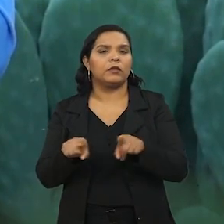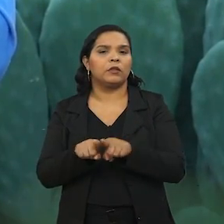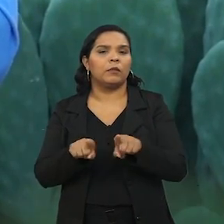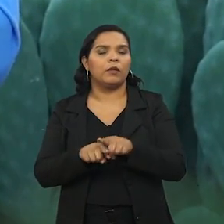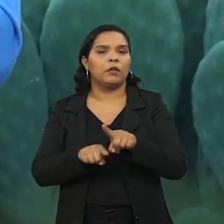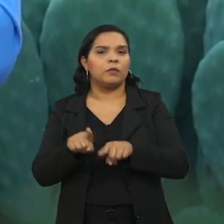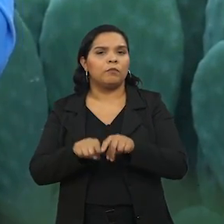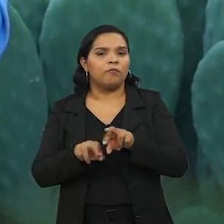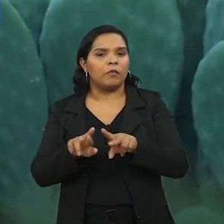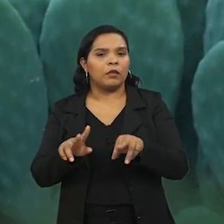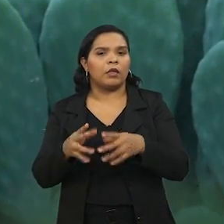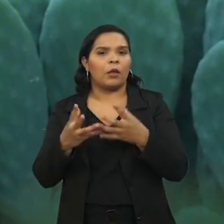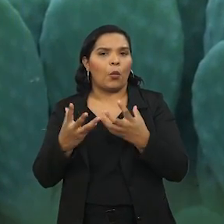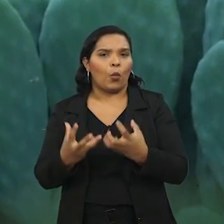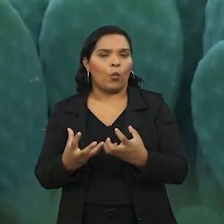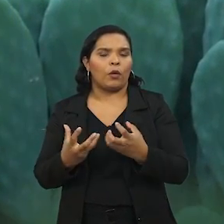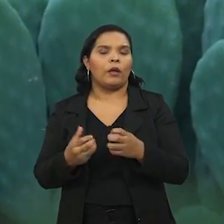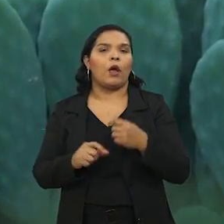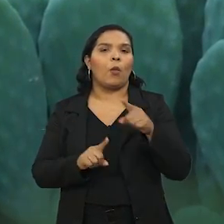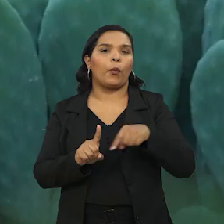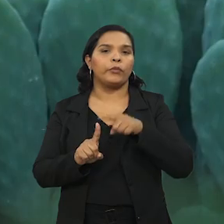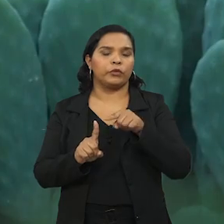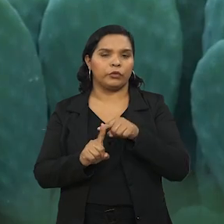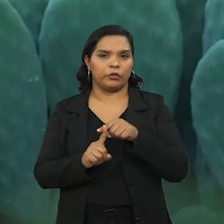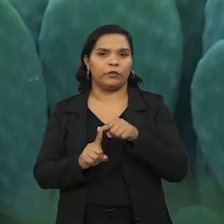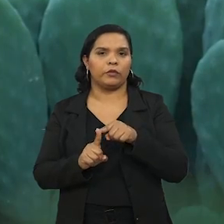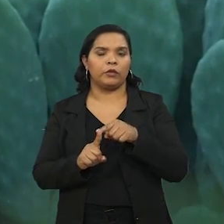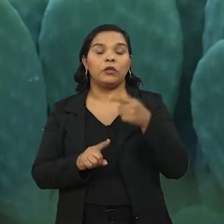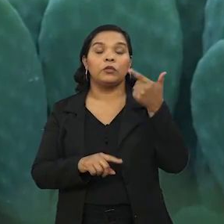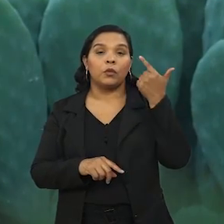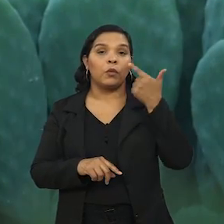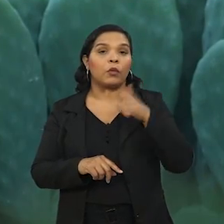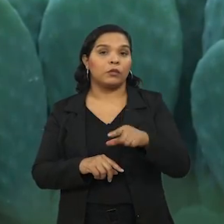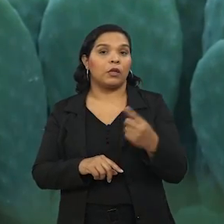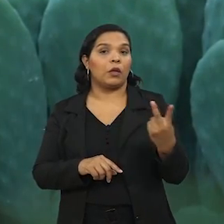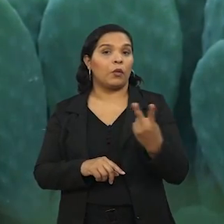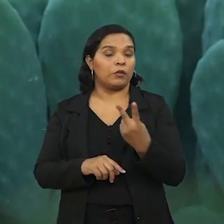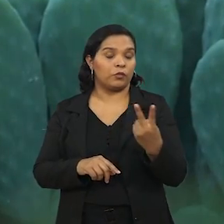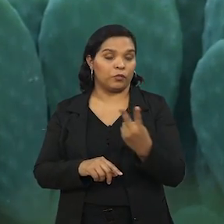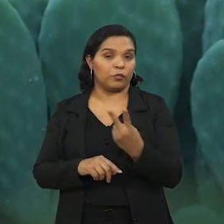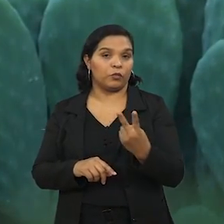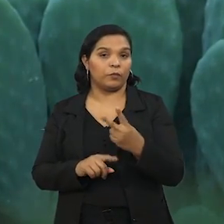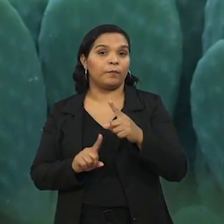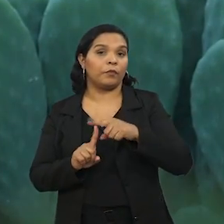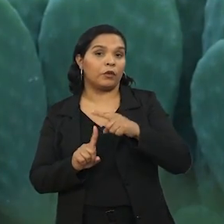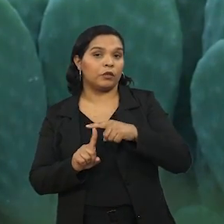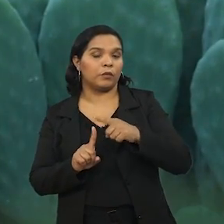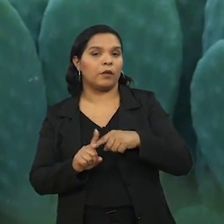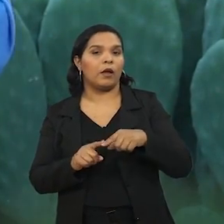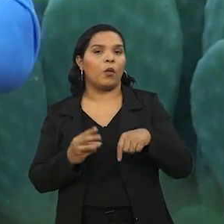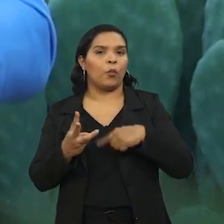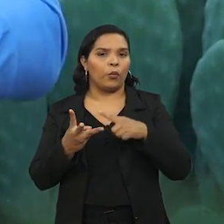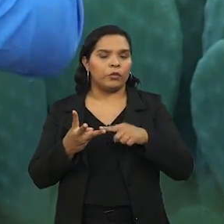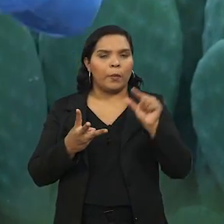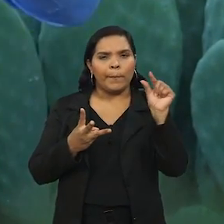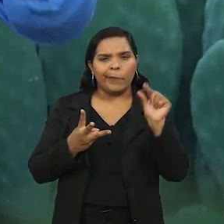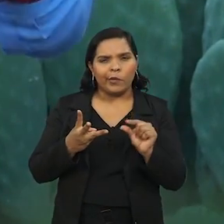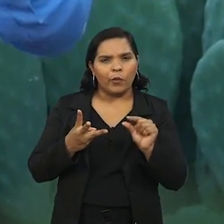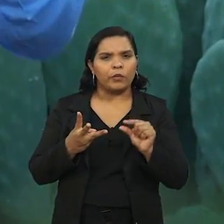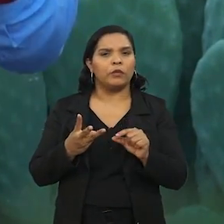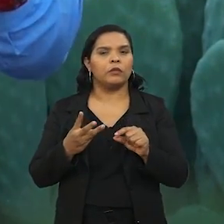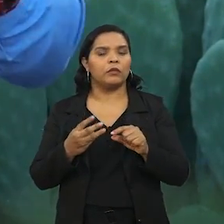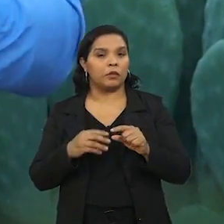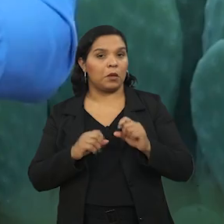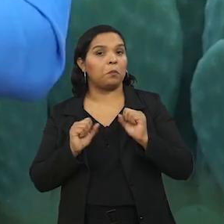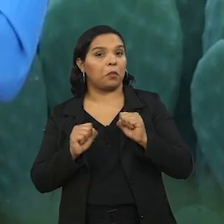matéria seca. É isso que é o objetivo. E isso a gente tem conseguido com essas 2 cultivares. Já a miúda, apesar de ter um